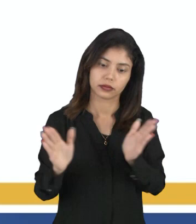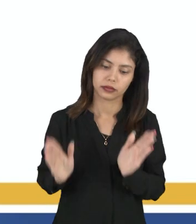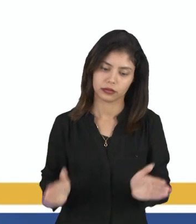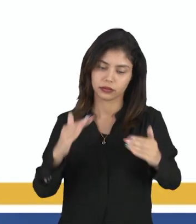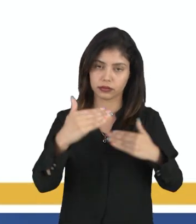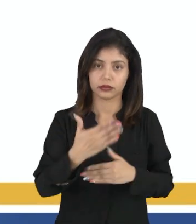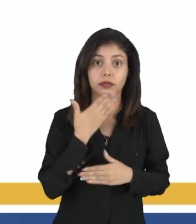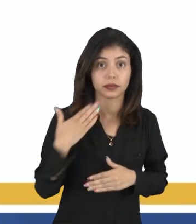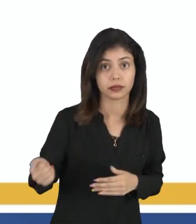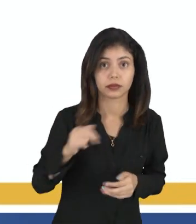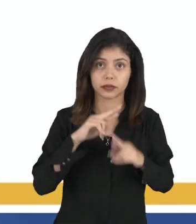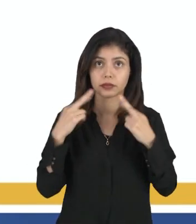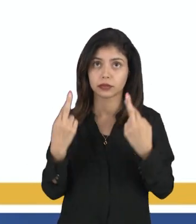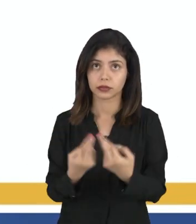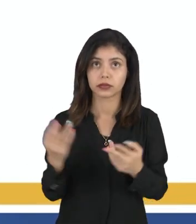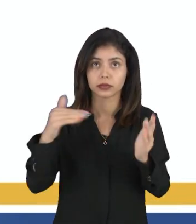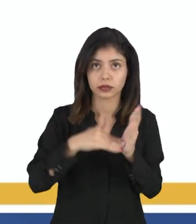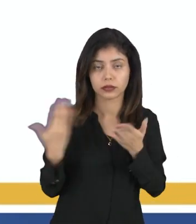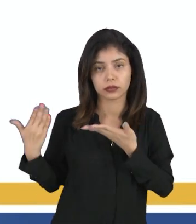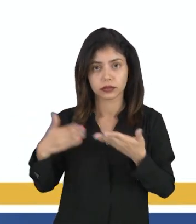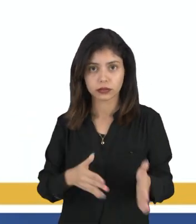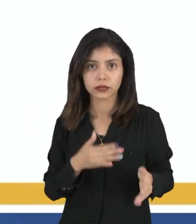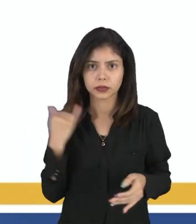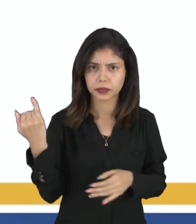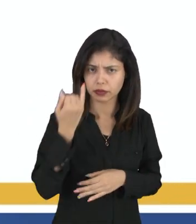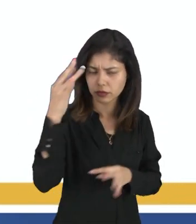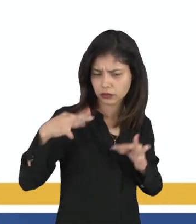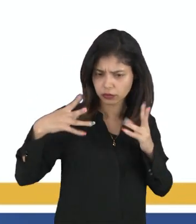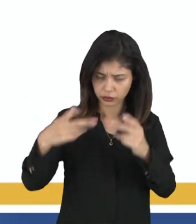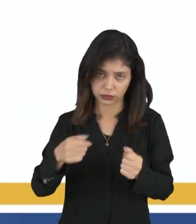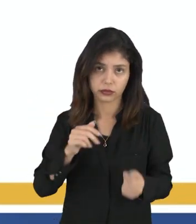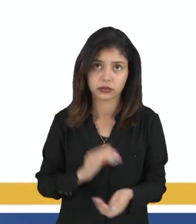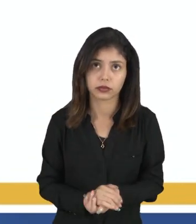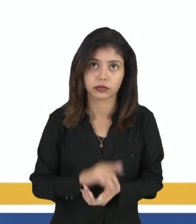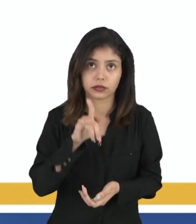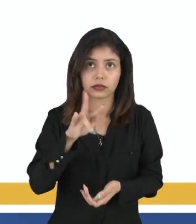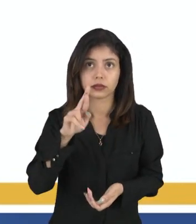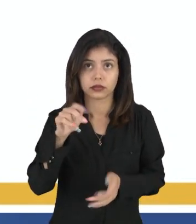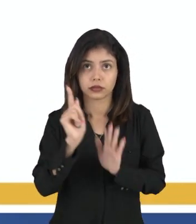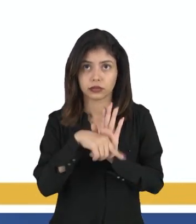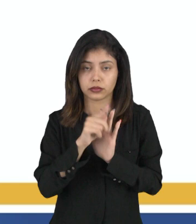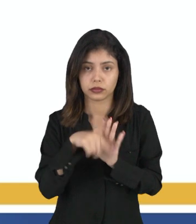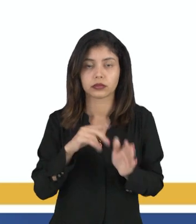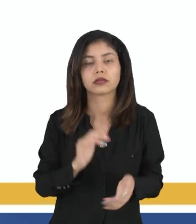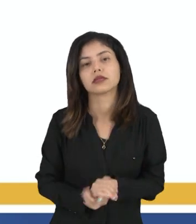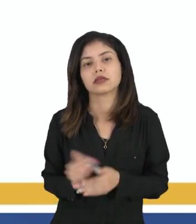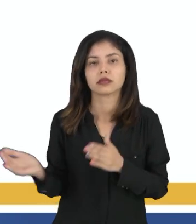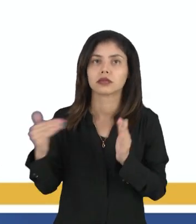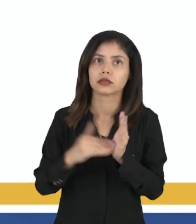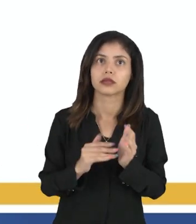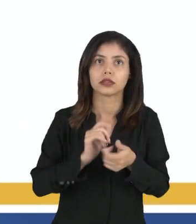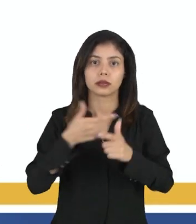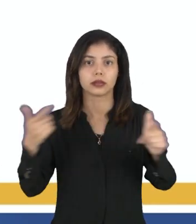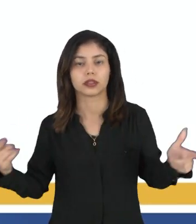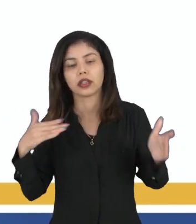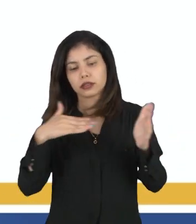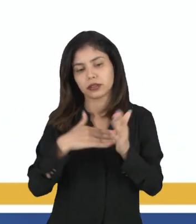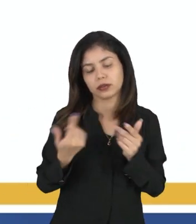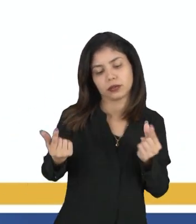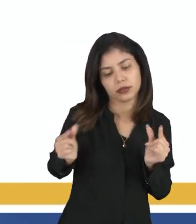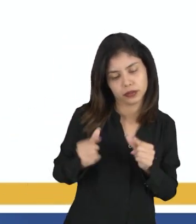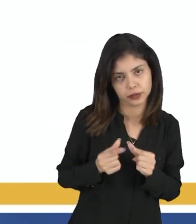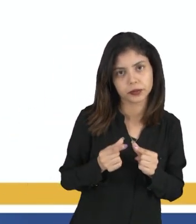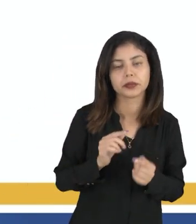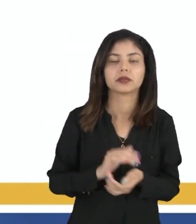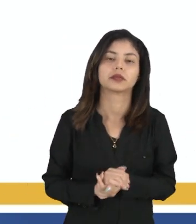mais abrangente, que é reino, até chegar à mais específica de todas, que é gênero, tá? Então você vai do mais abrangente até o